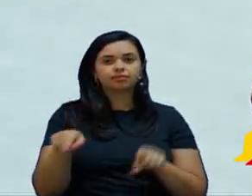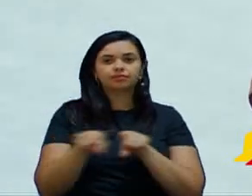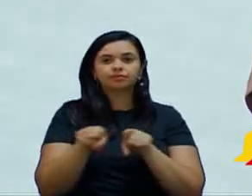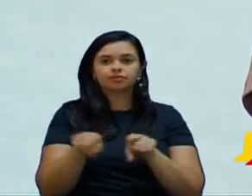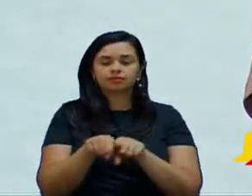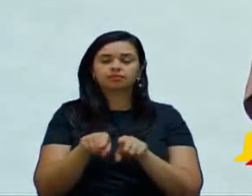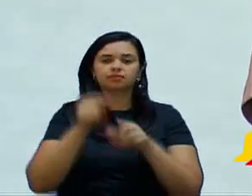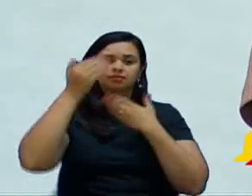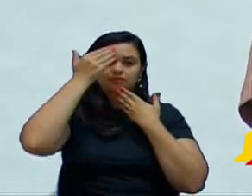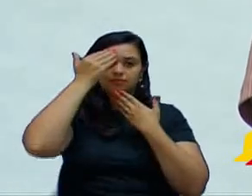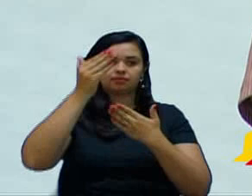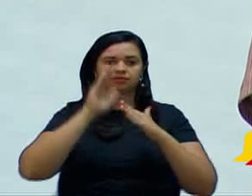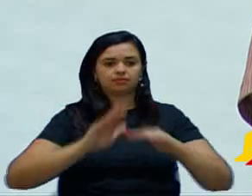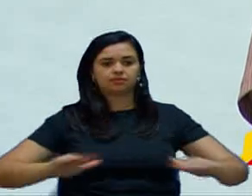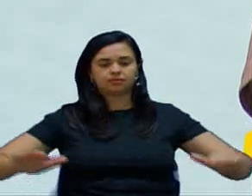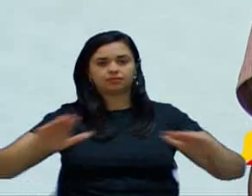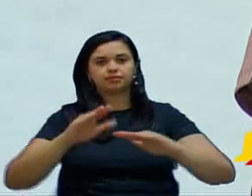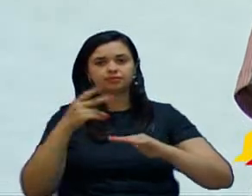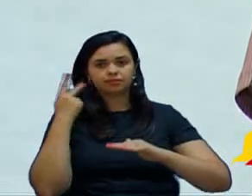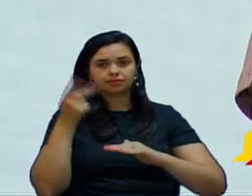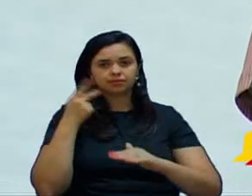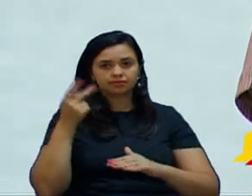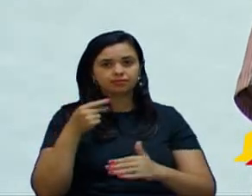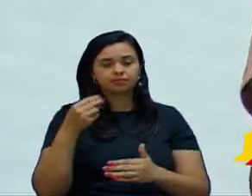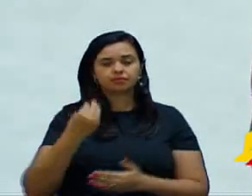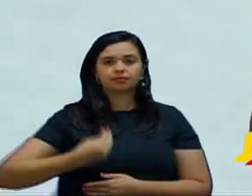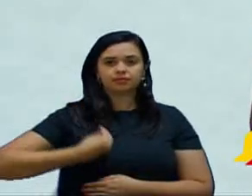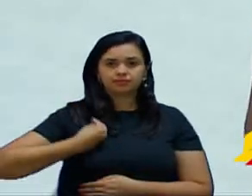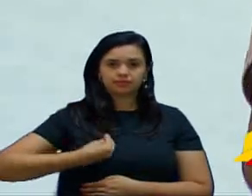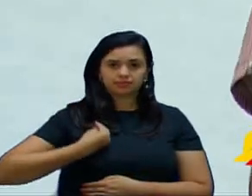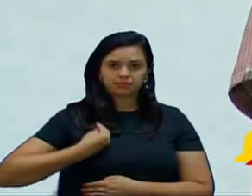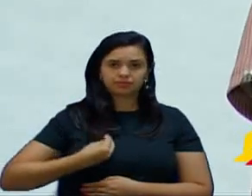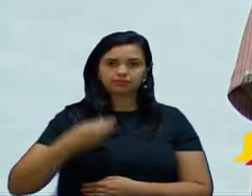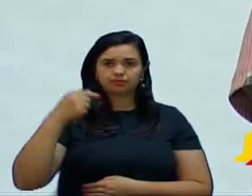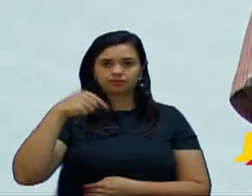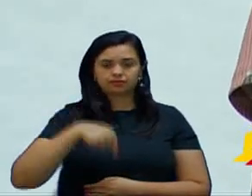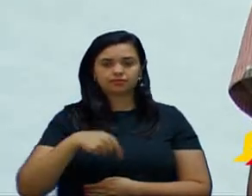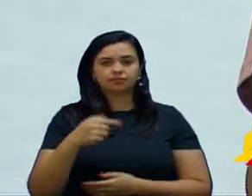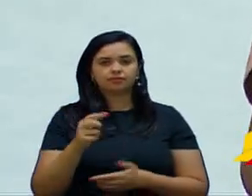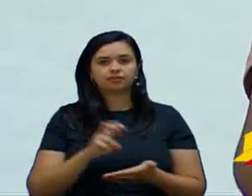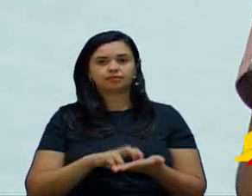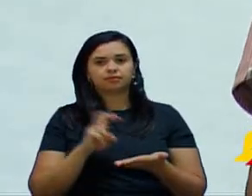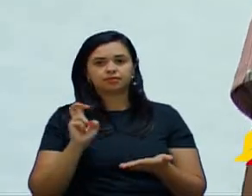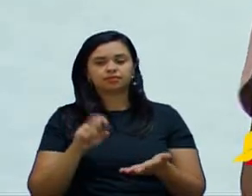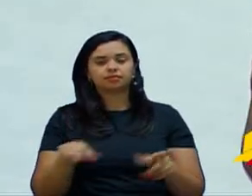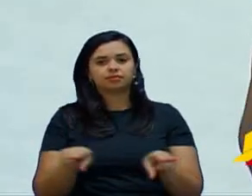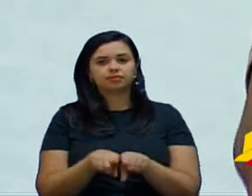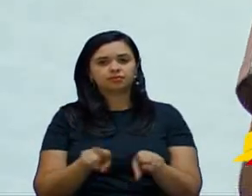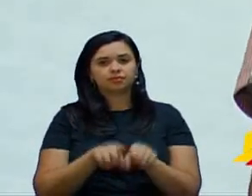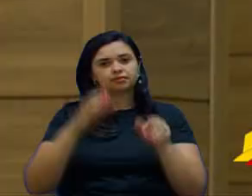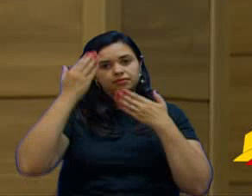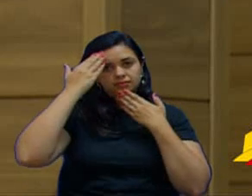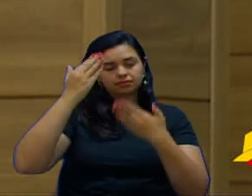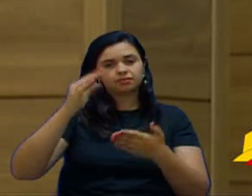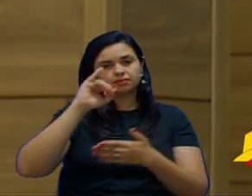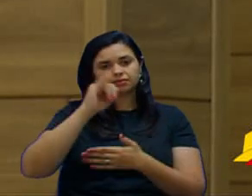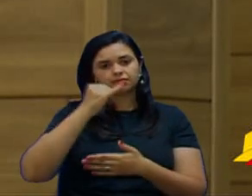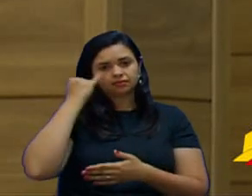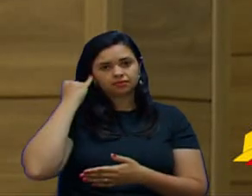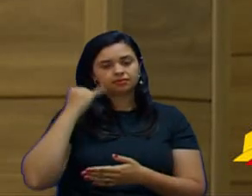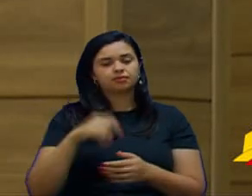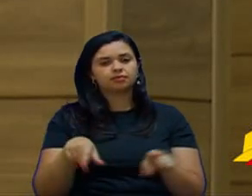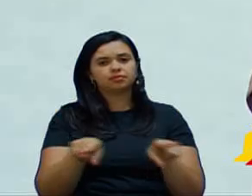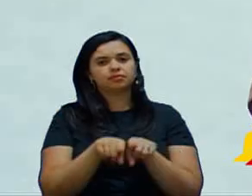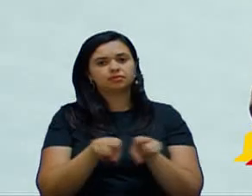agradecer também a todos os vereadores presentes aqui nessa manhã. Agradecer ao nosso vereador Donizete e